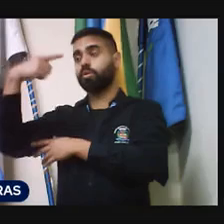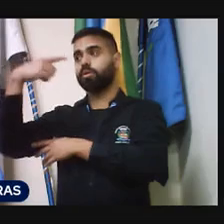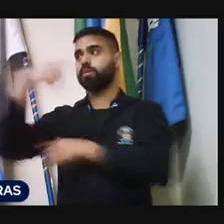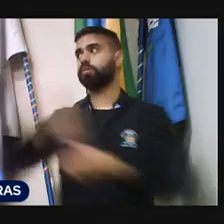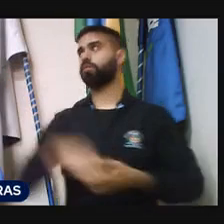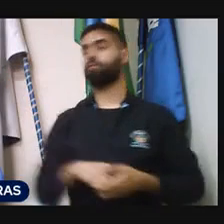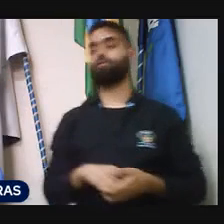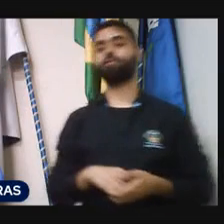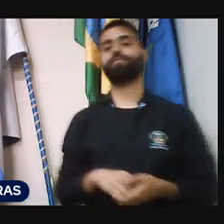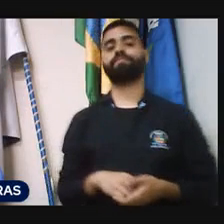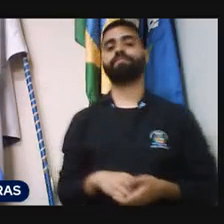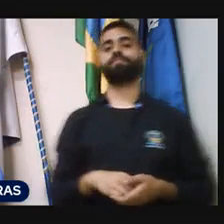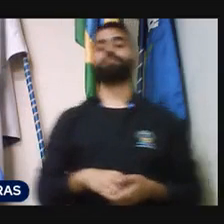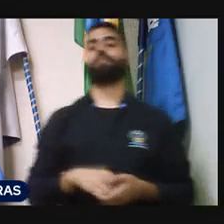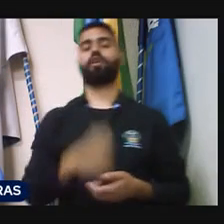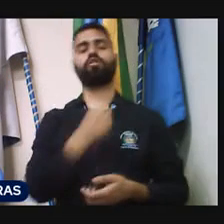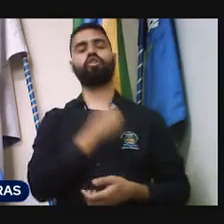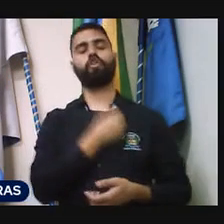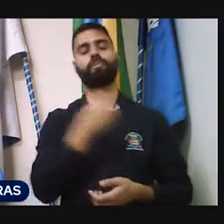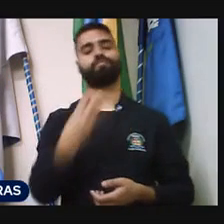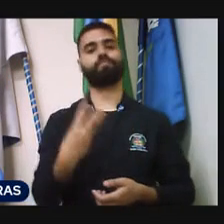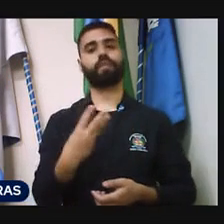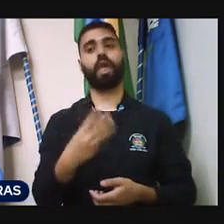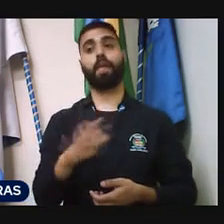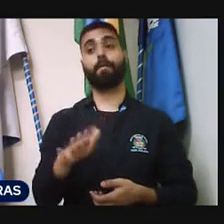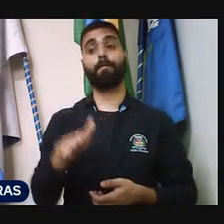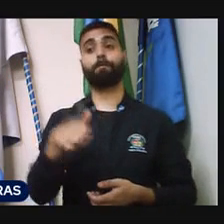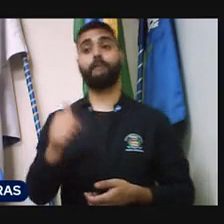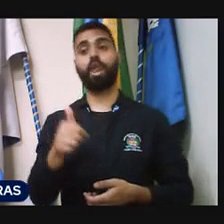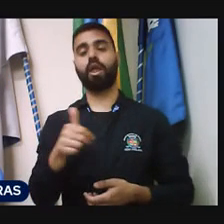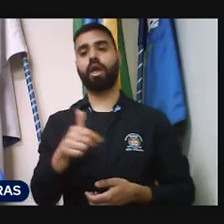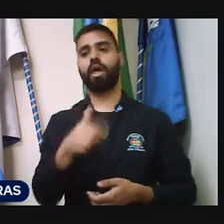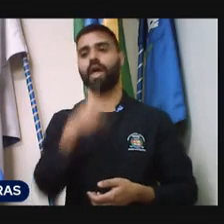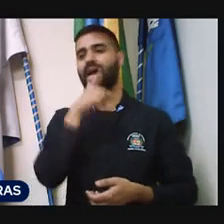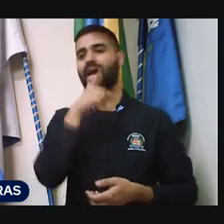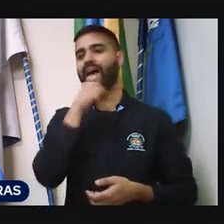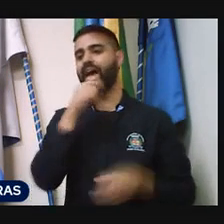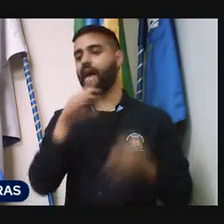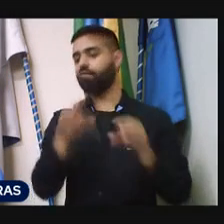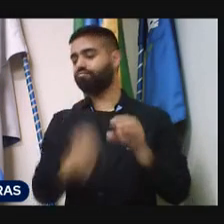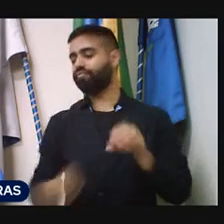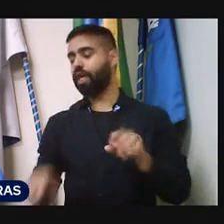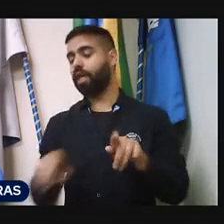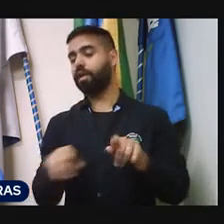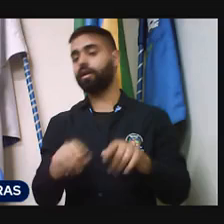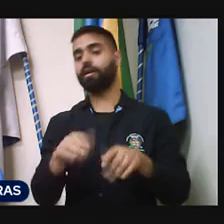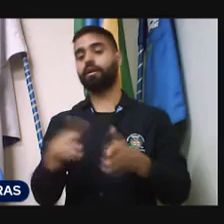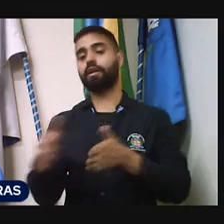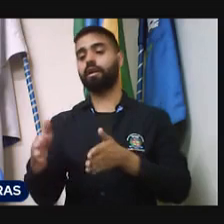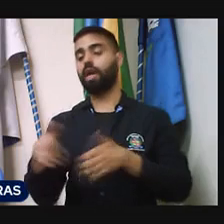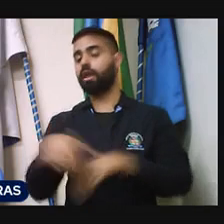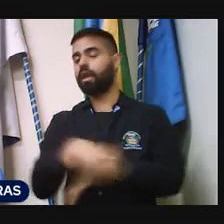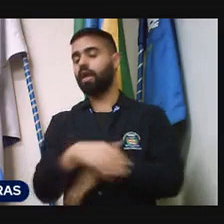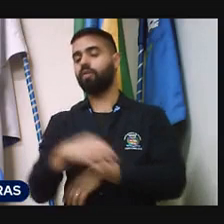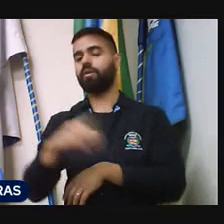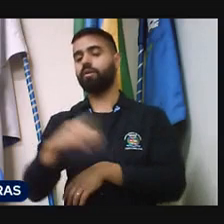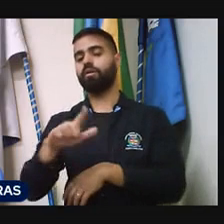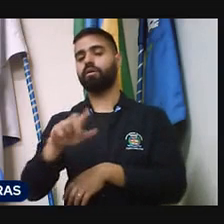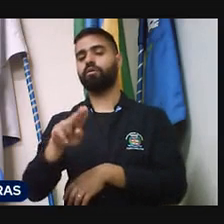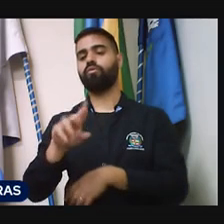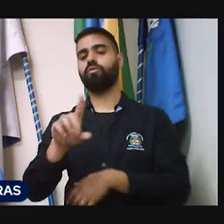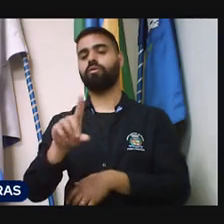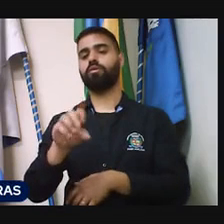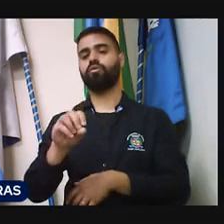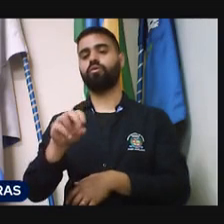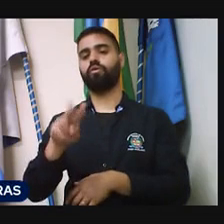foram colocados no beco número 3 melhorias na rede de drenagem na travessa Ludovico cosati altura do nº